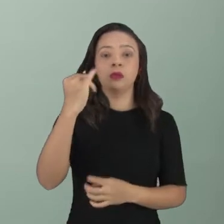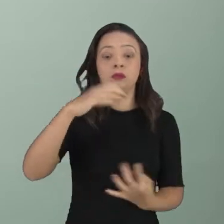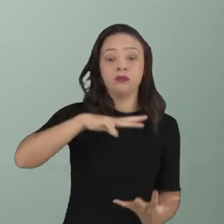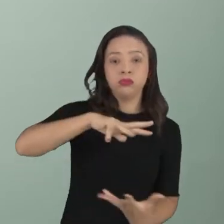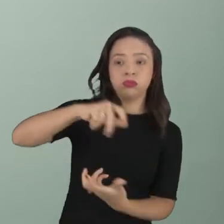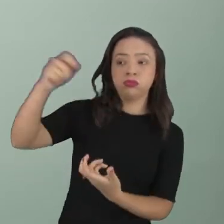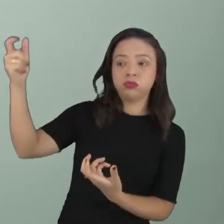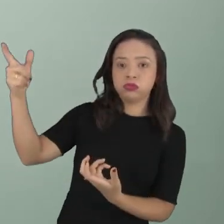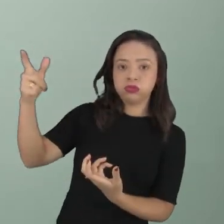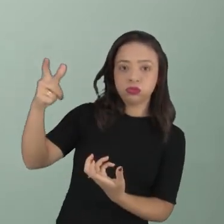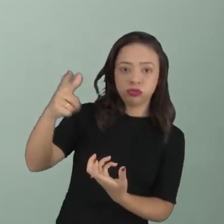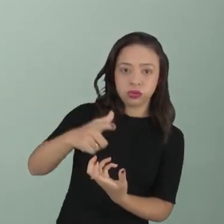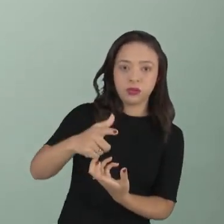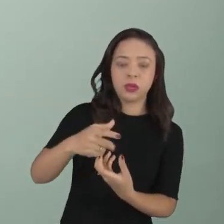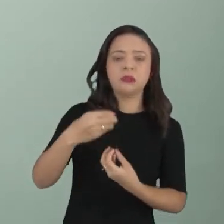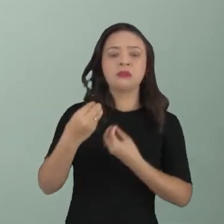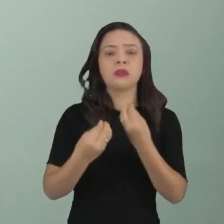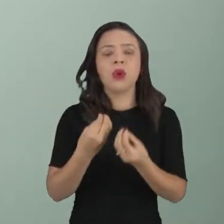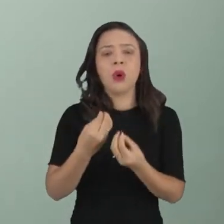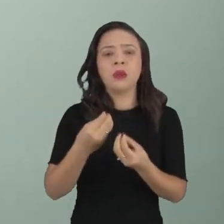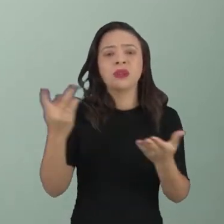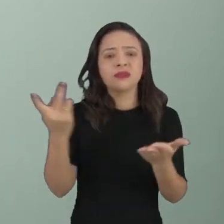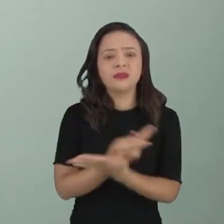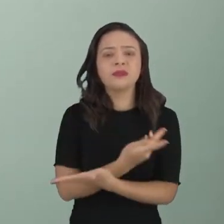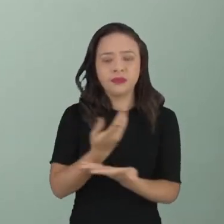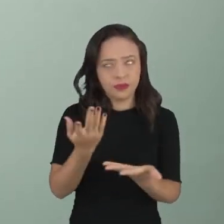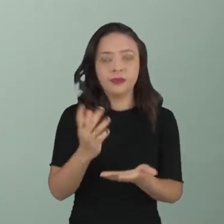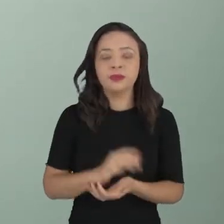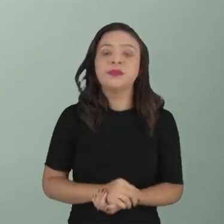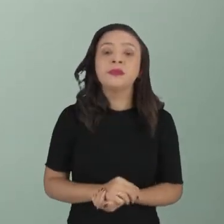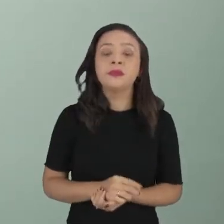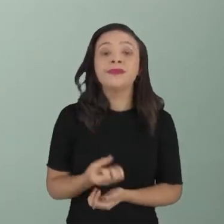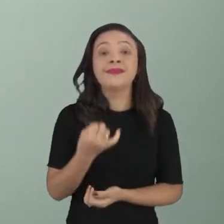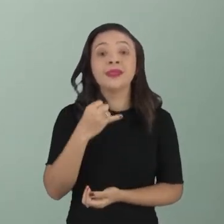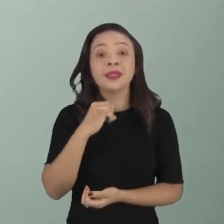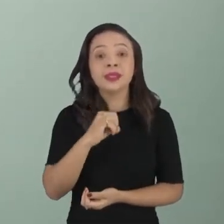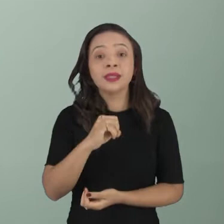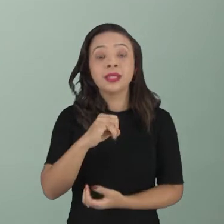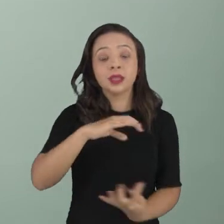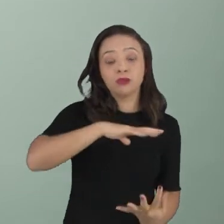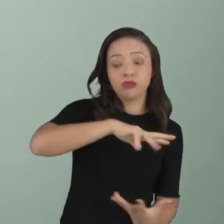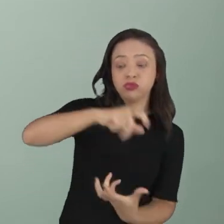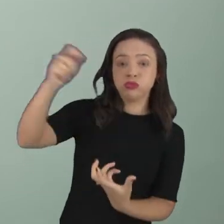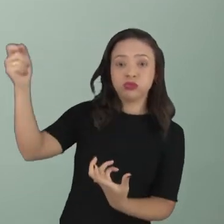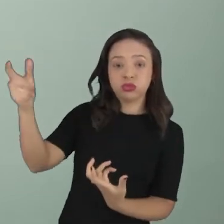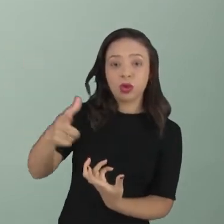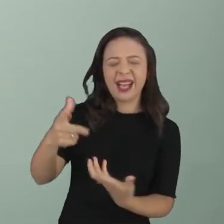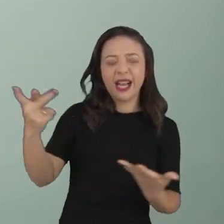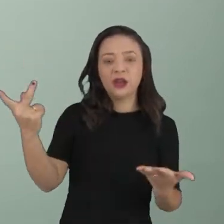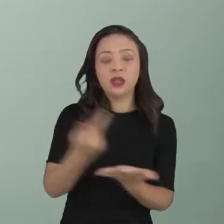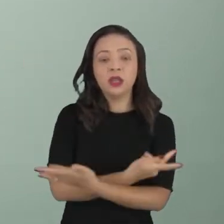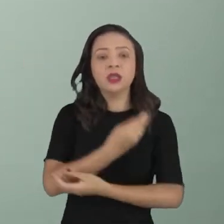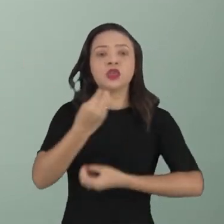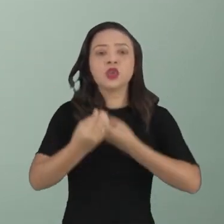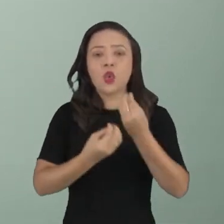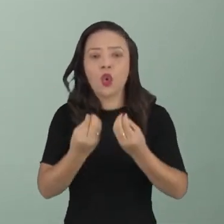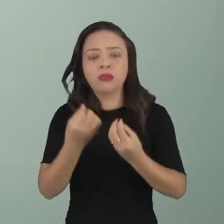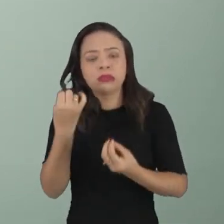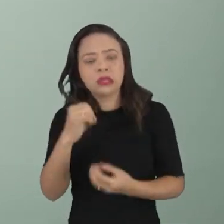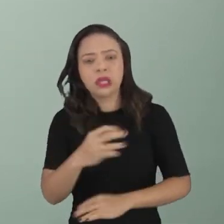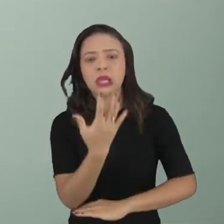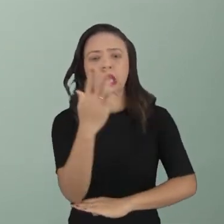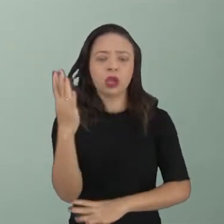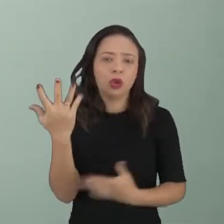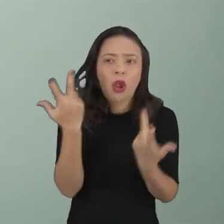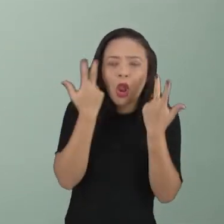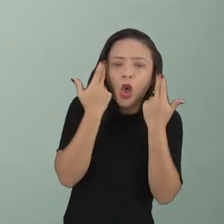estufa. Nós vamos tentar entender como funciona esse processo, se o efeito estufa ele é um fenômeno artificial ou natural,